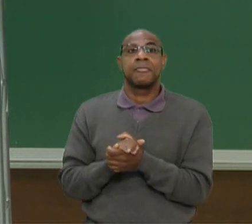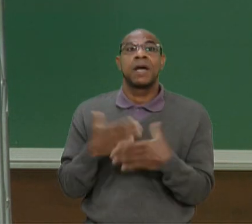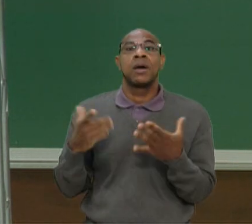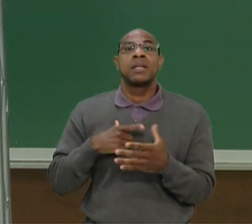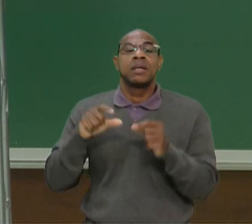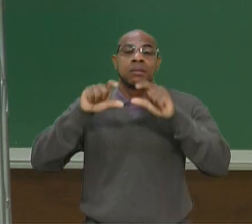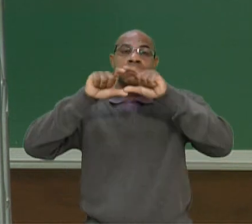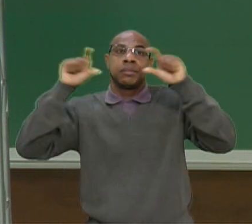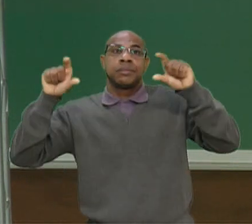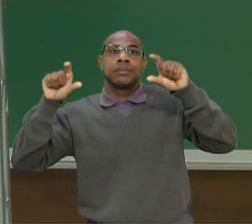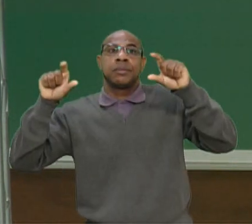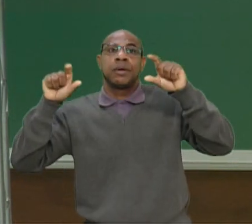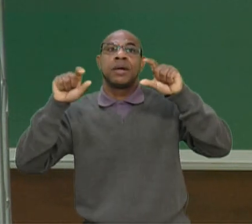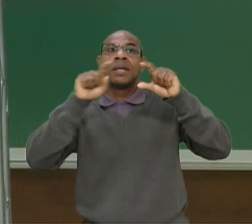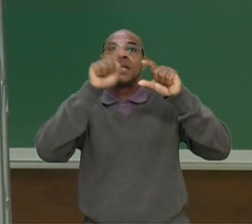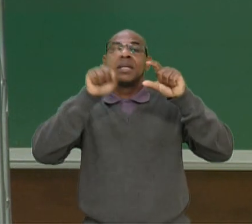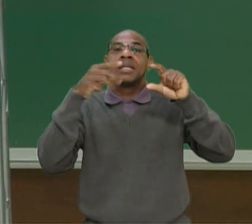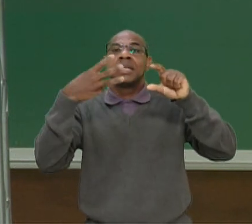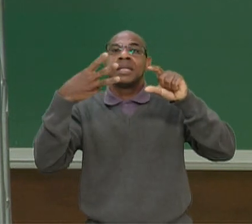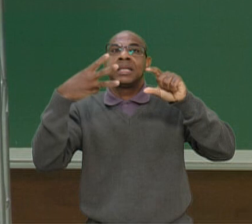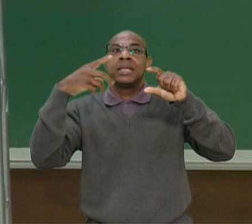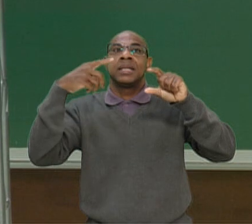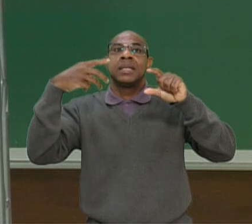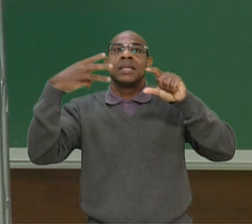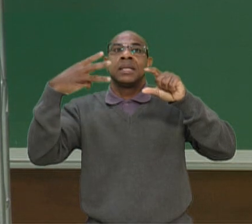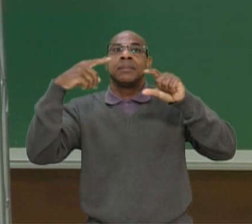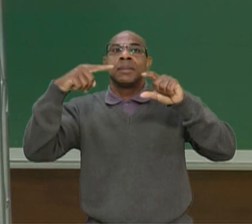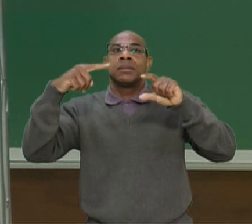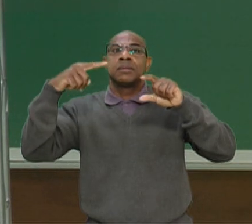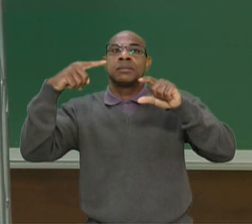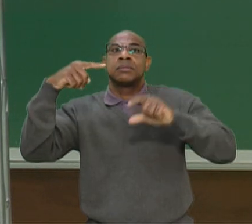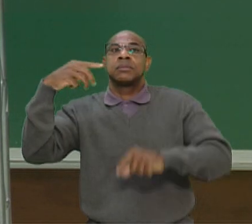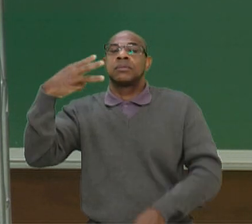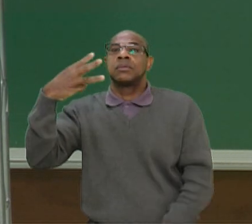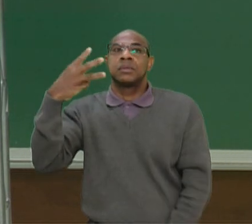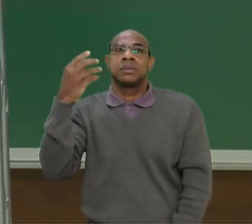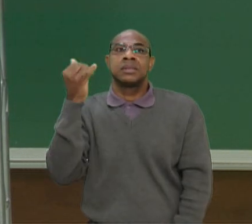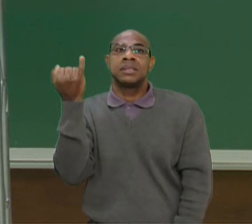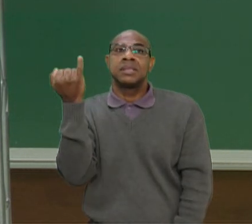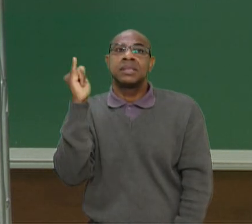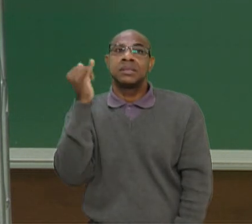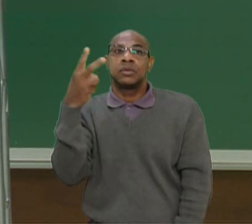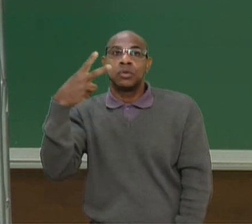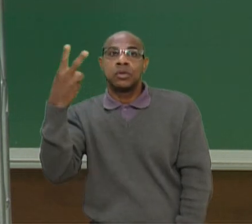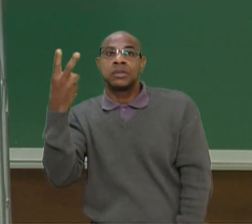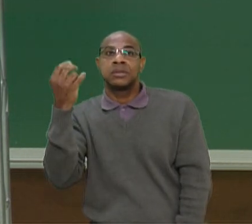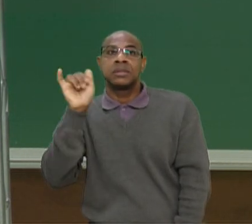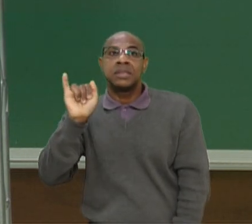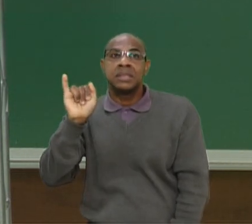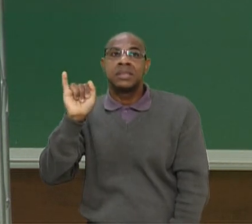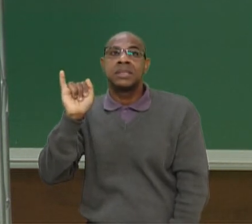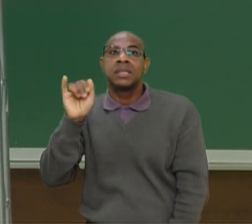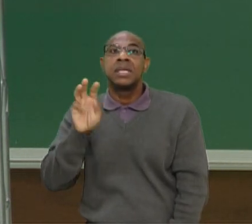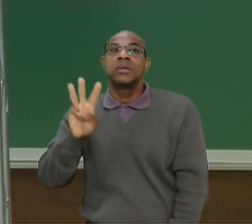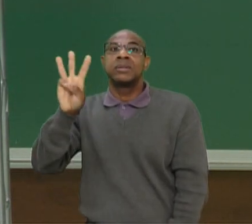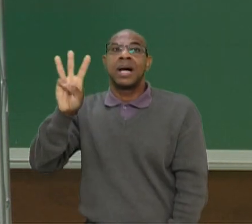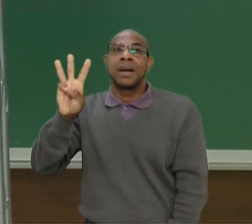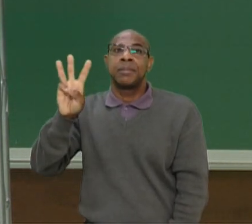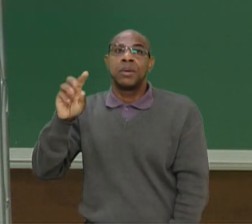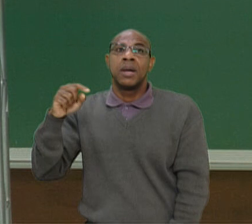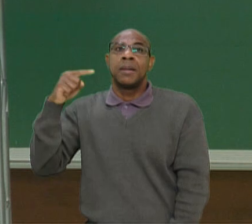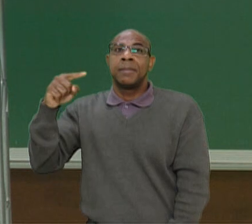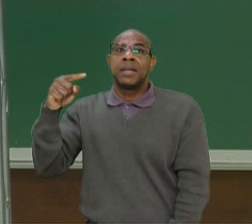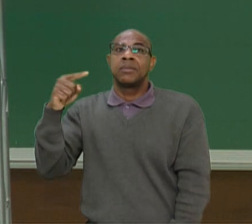que vale 3 menos 2i, e o w, menos 1 menos 2i, é para